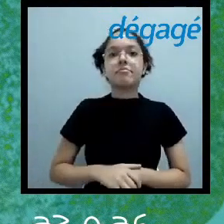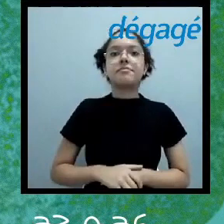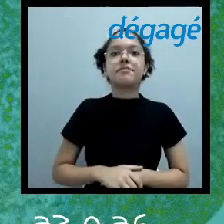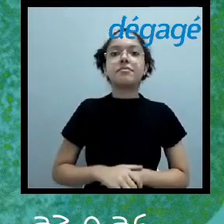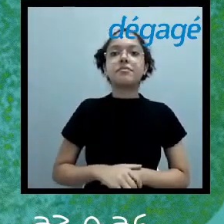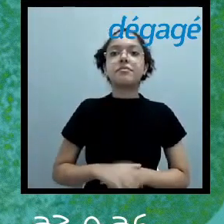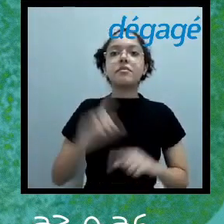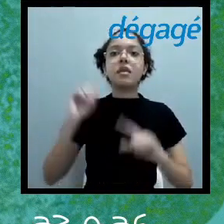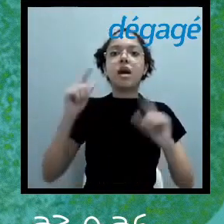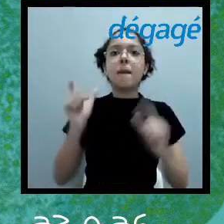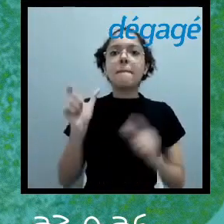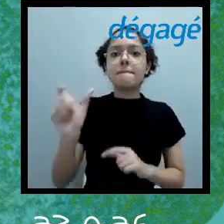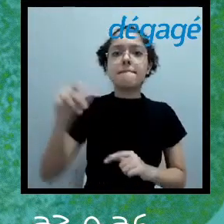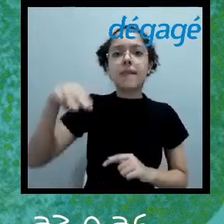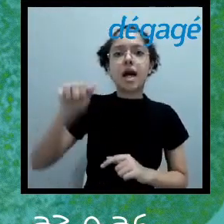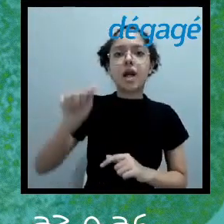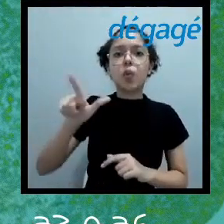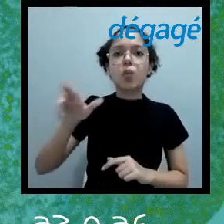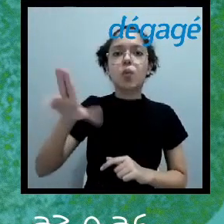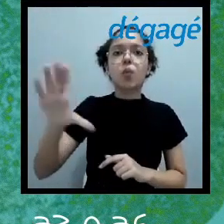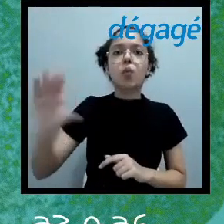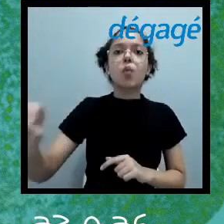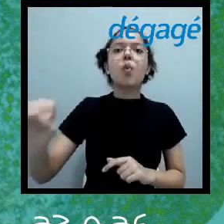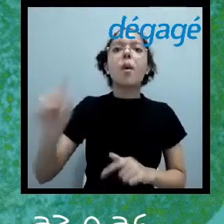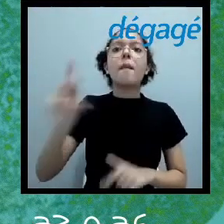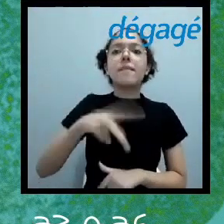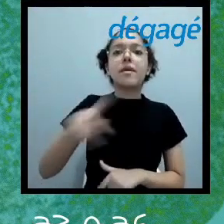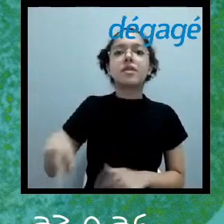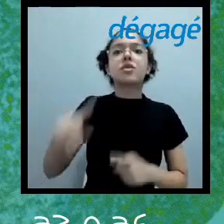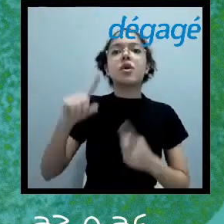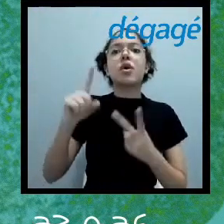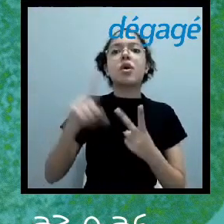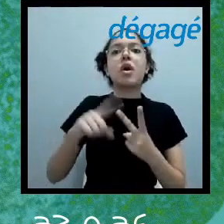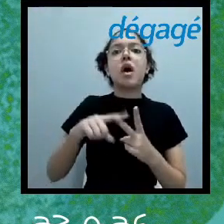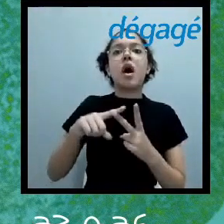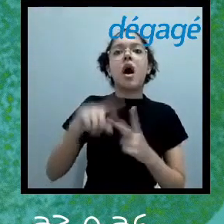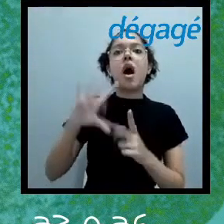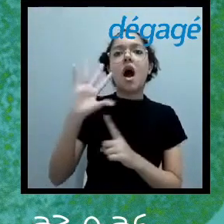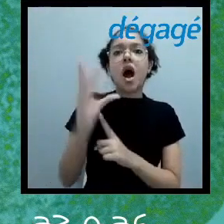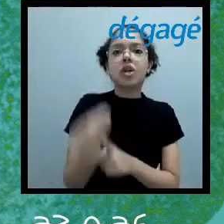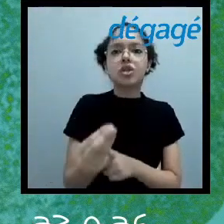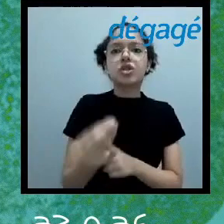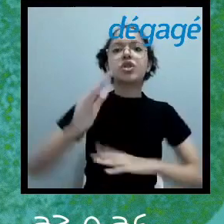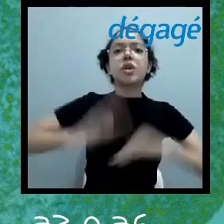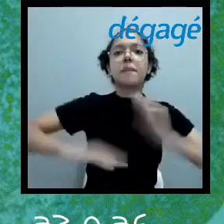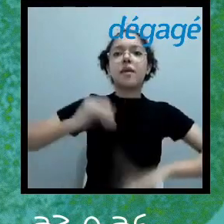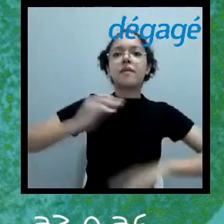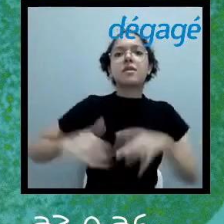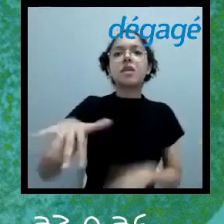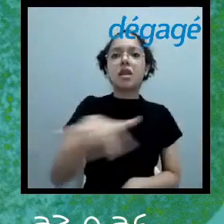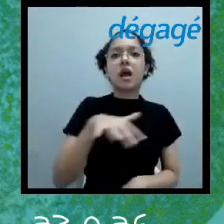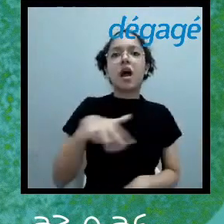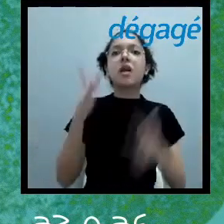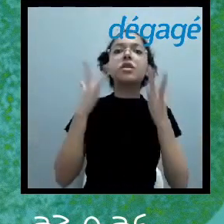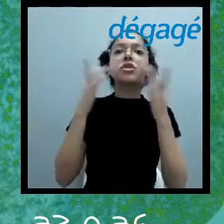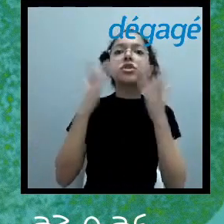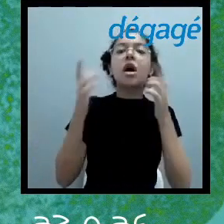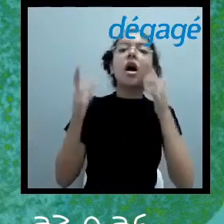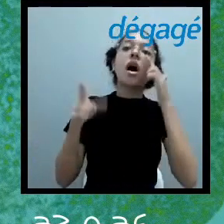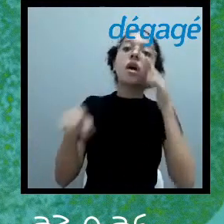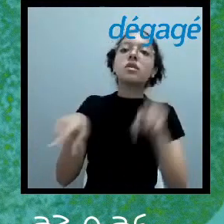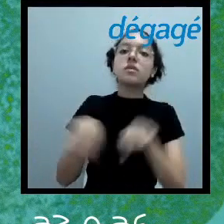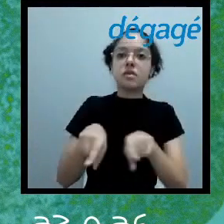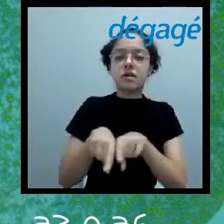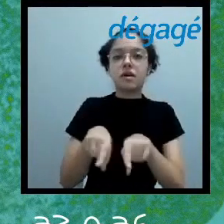de teatro, todos os professores, existindo dentro de uma estrutura social e escolar que reforça e reproduz esse sistema que